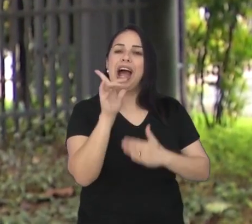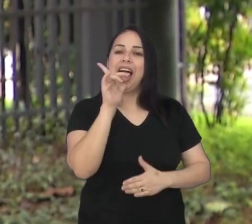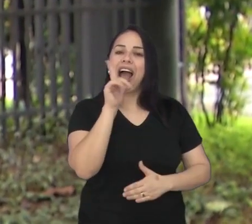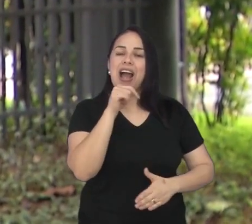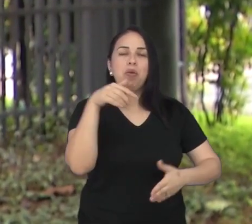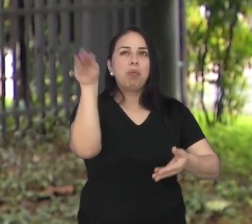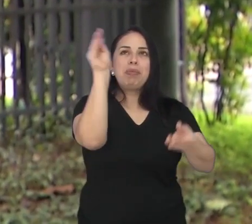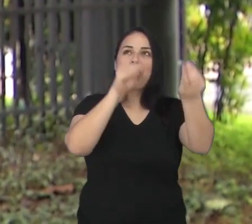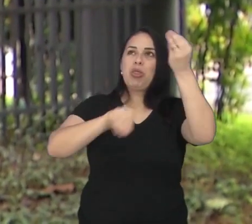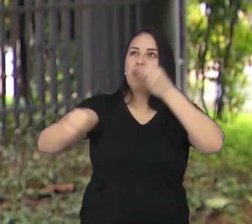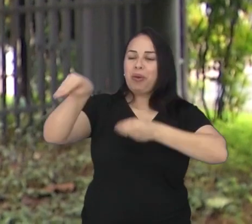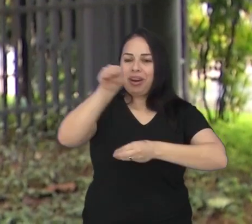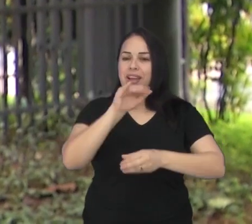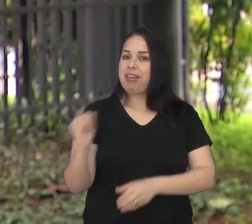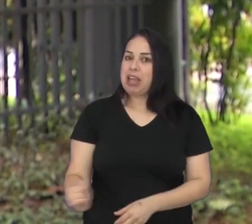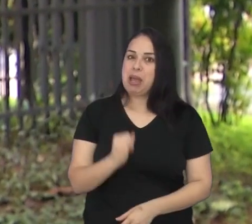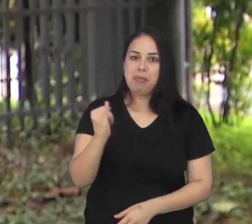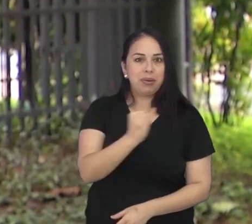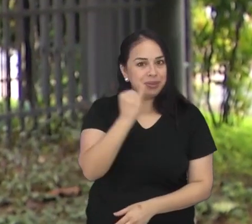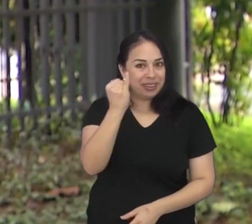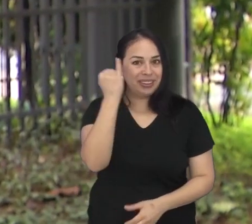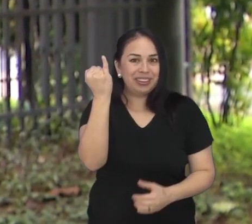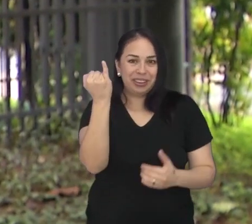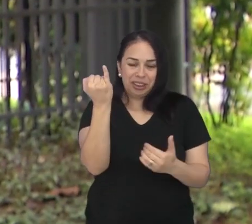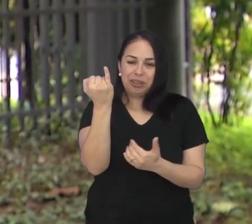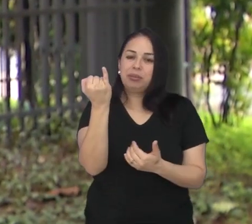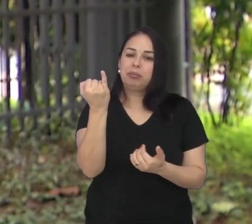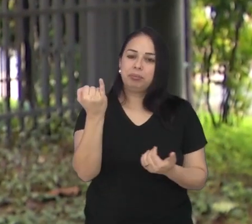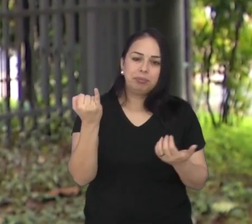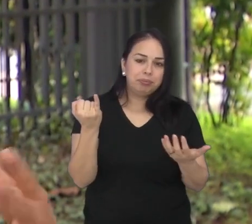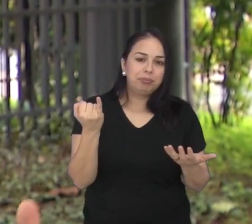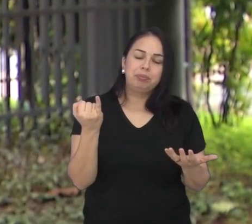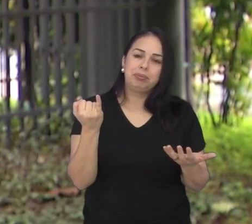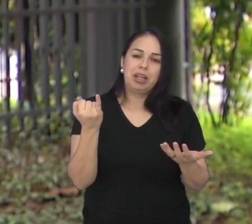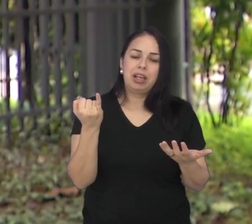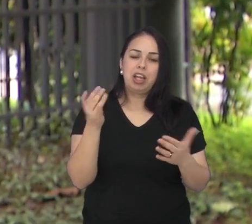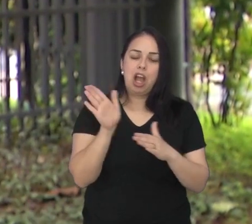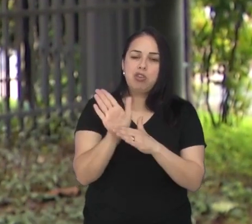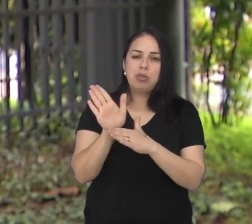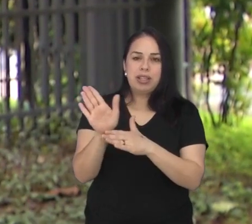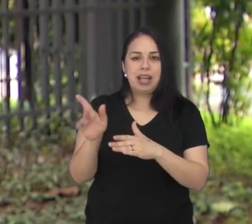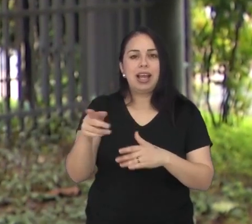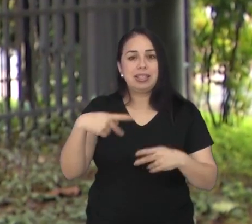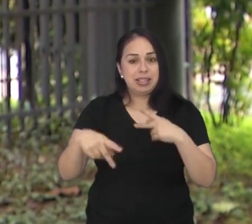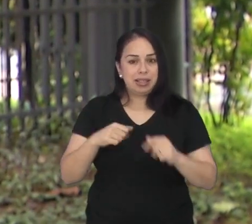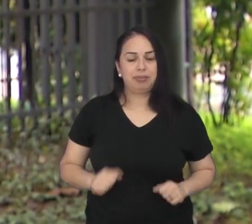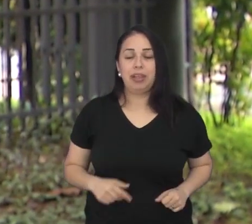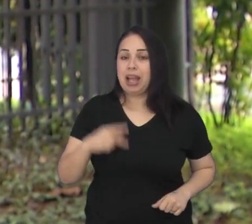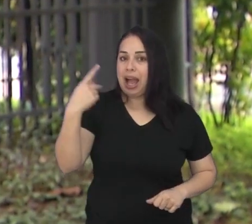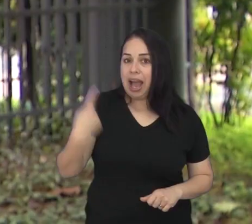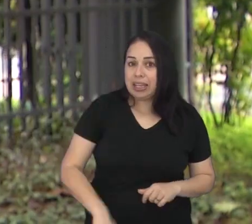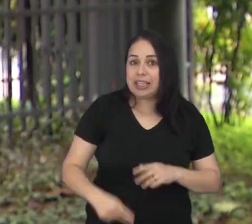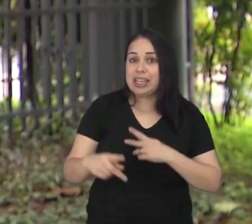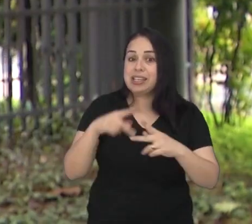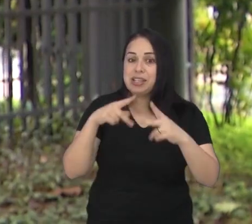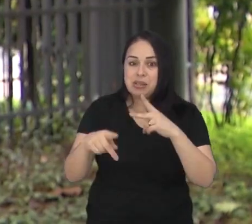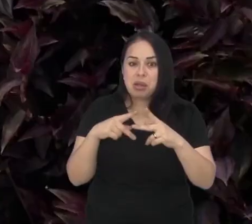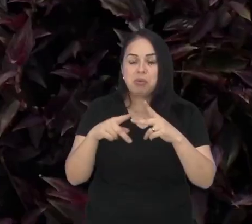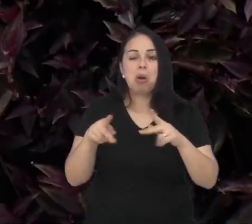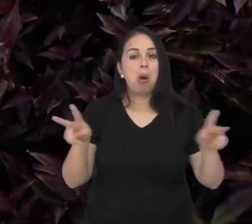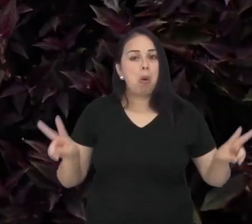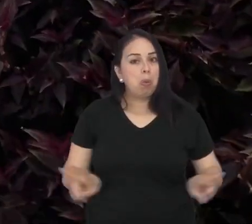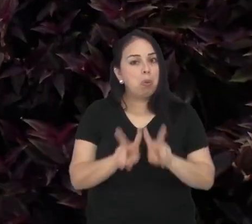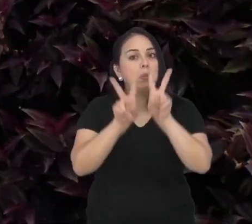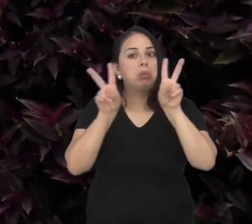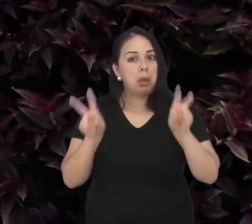melhorar a umidade local. E isso é muito importante para o contexto todo da cidade, né?